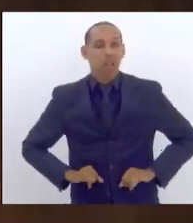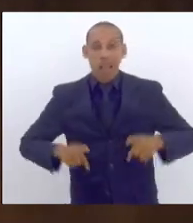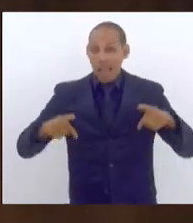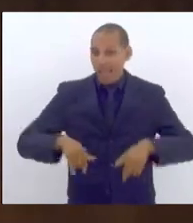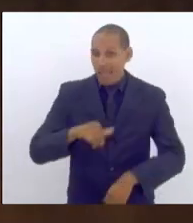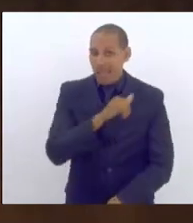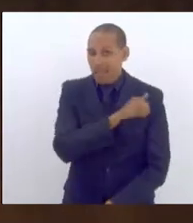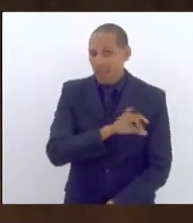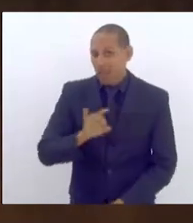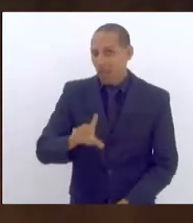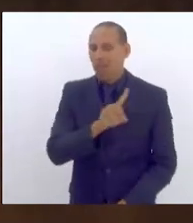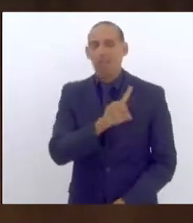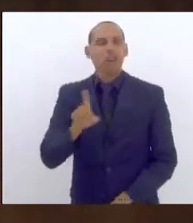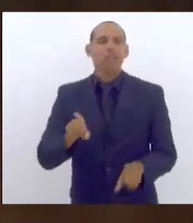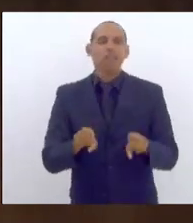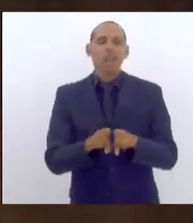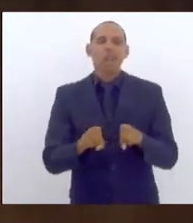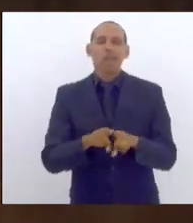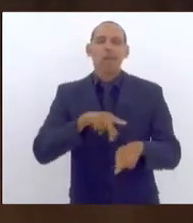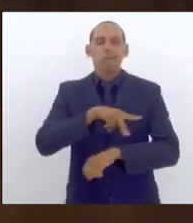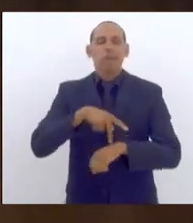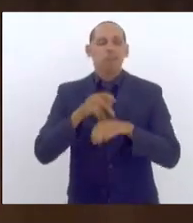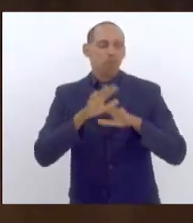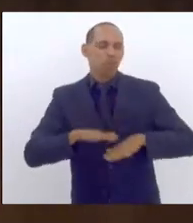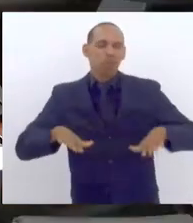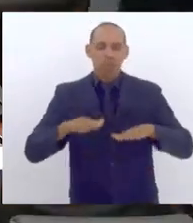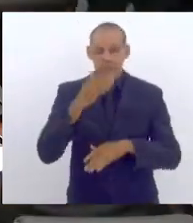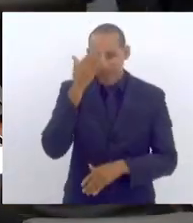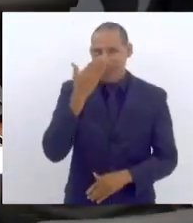do Rio de Janeiro, mas também no país. Obrigada.